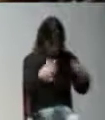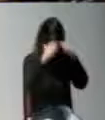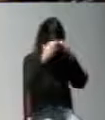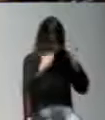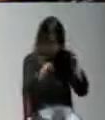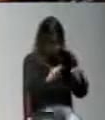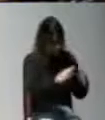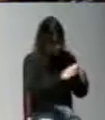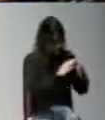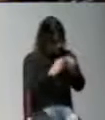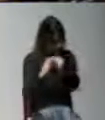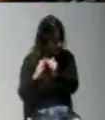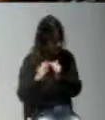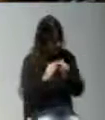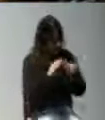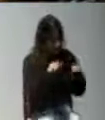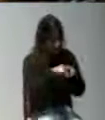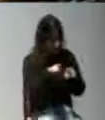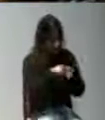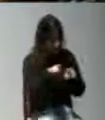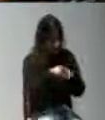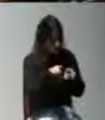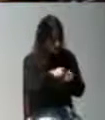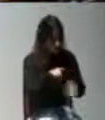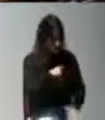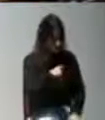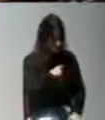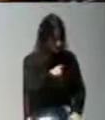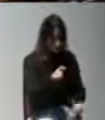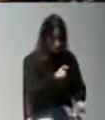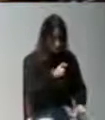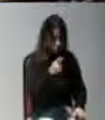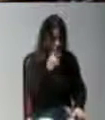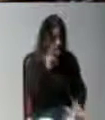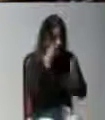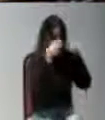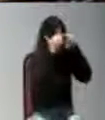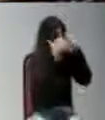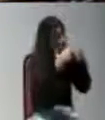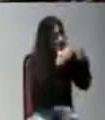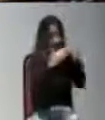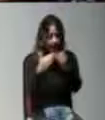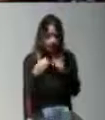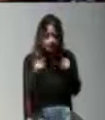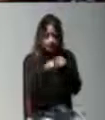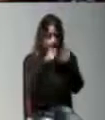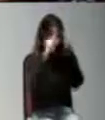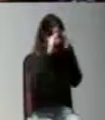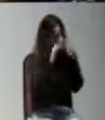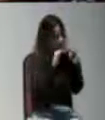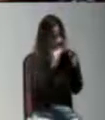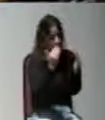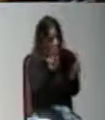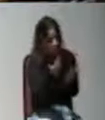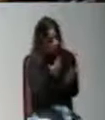de violabilidade, sem respeitar as escolas públicas,